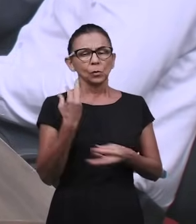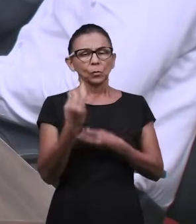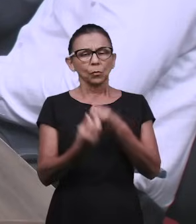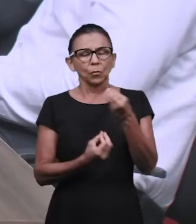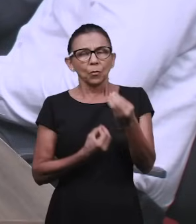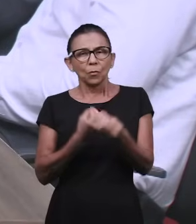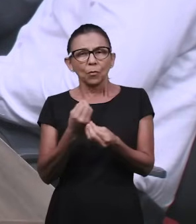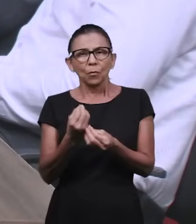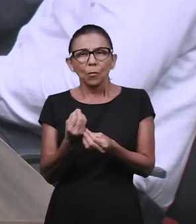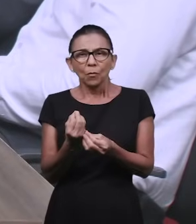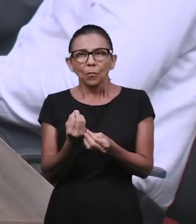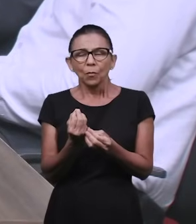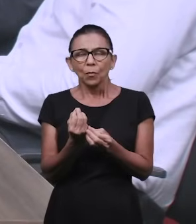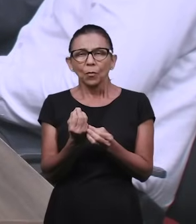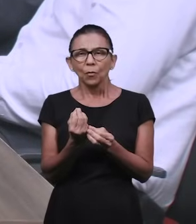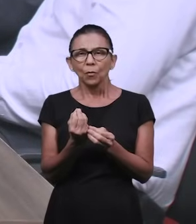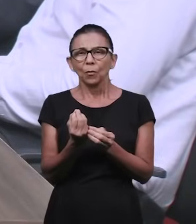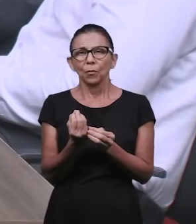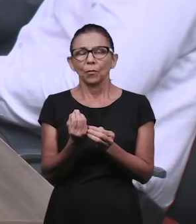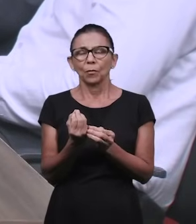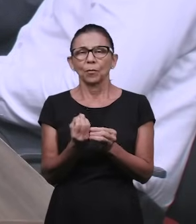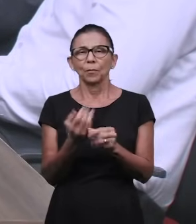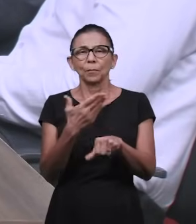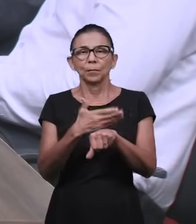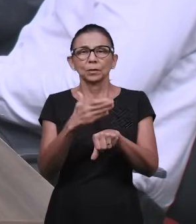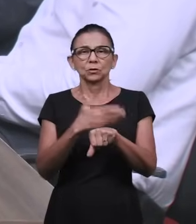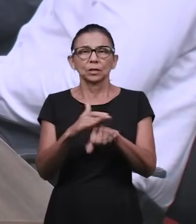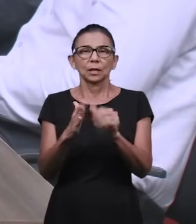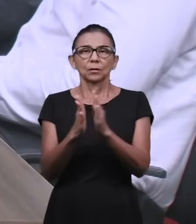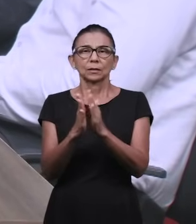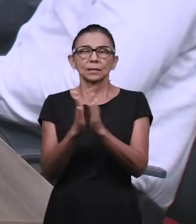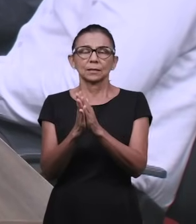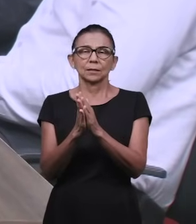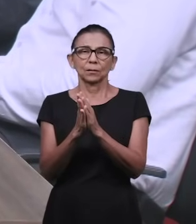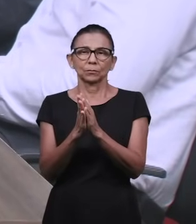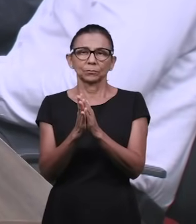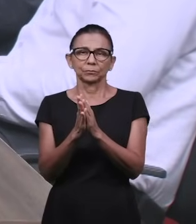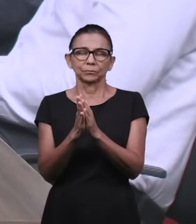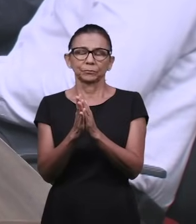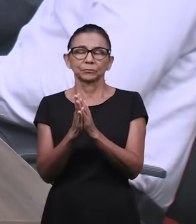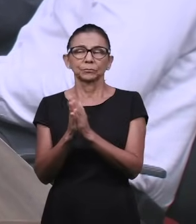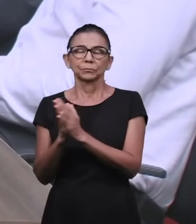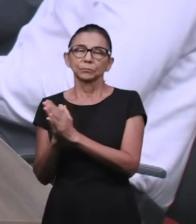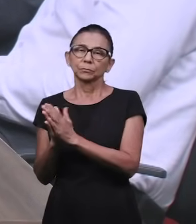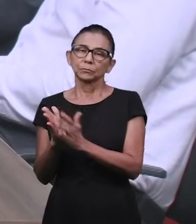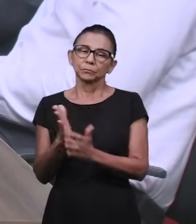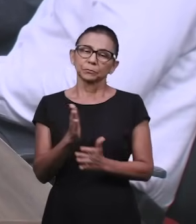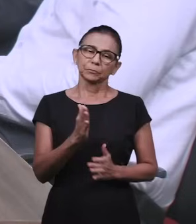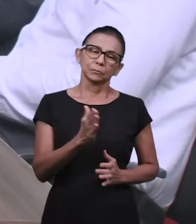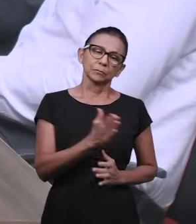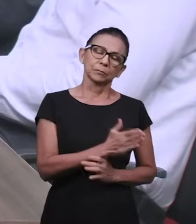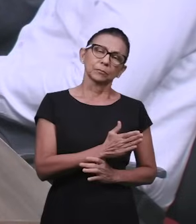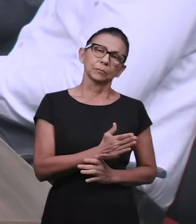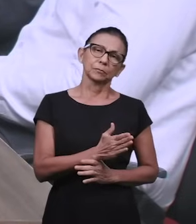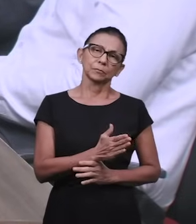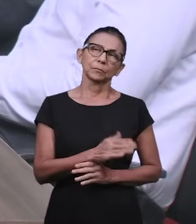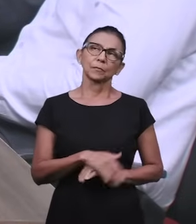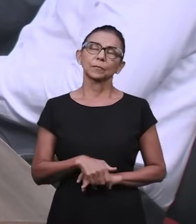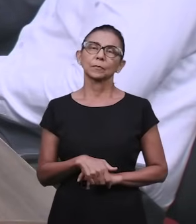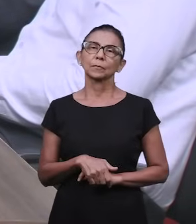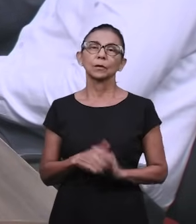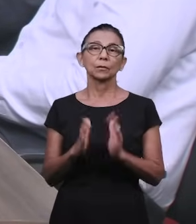vivida atualmente? A oração é uma experiência que nós temos,